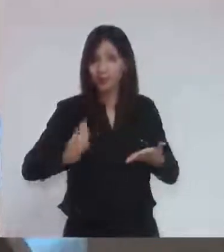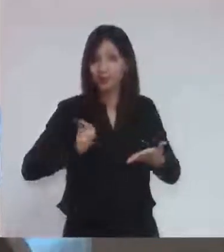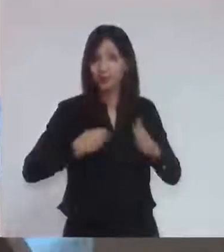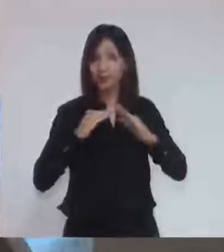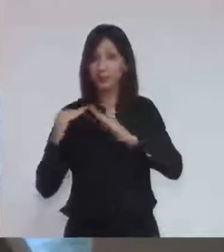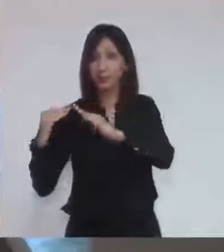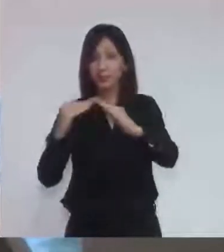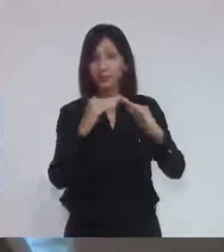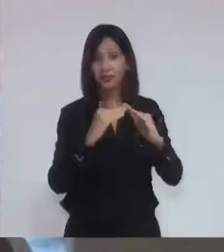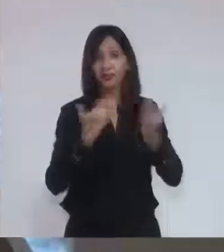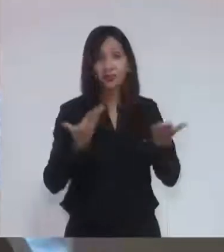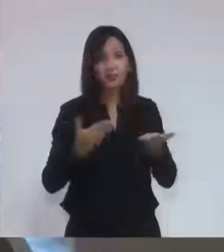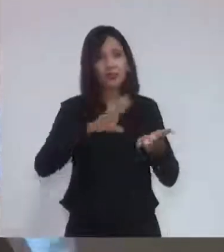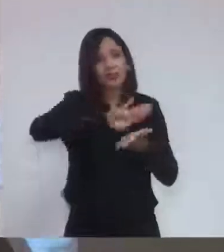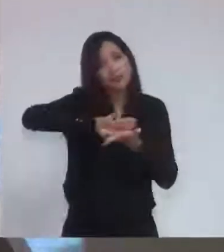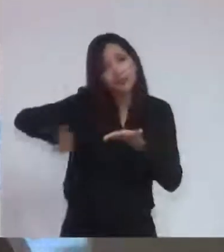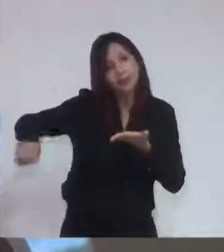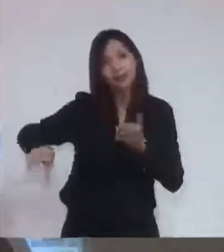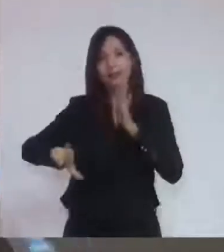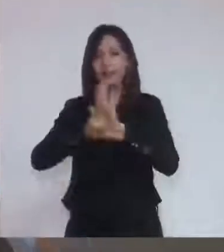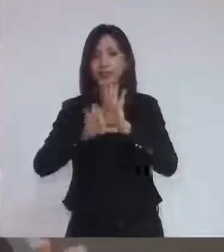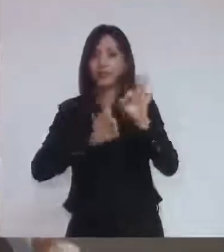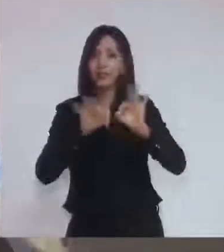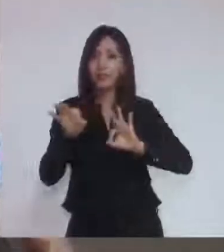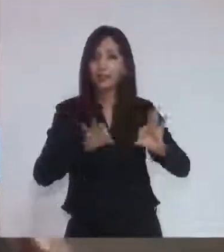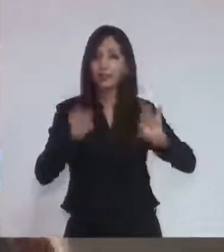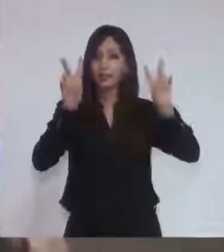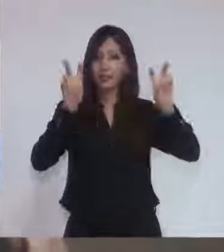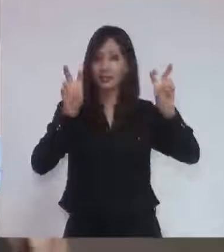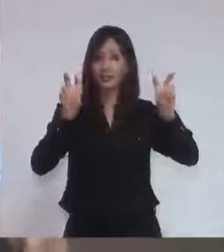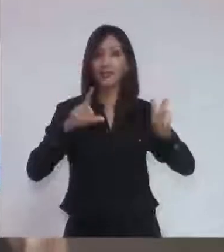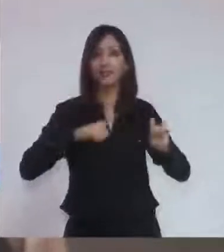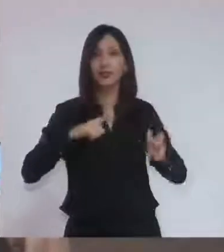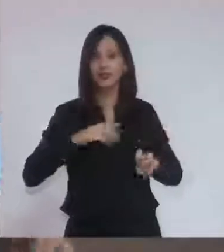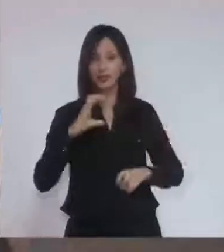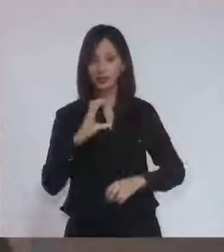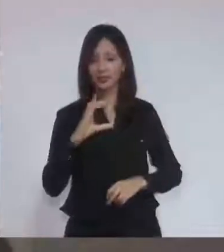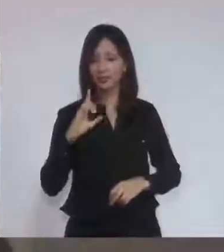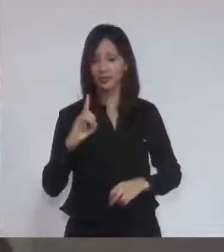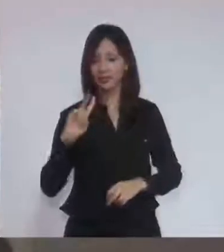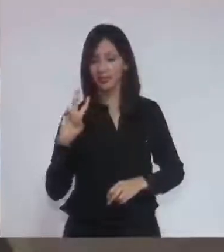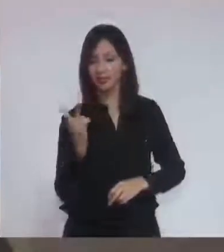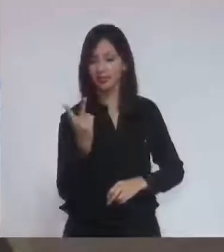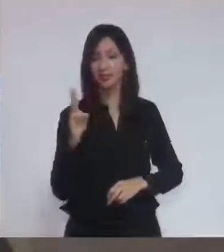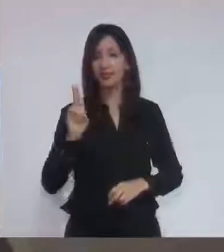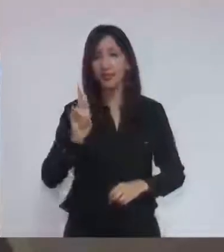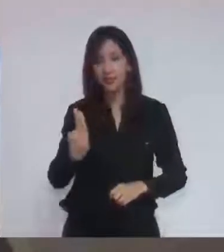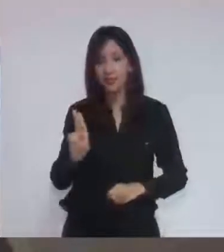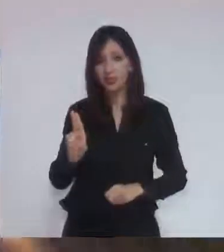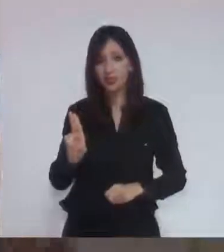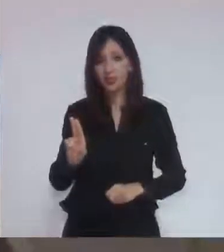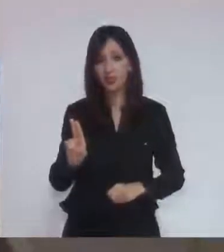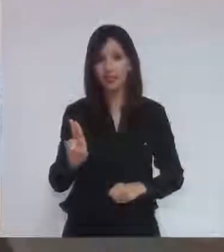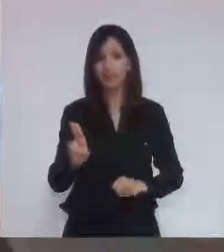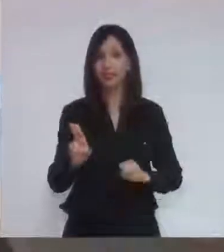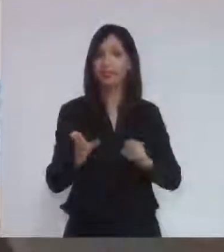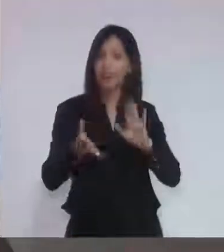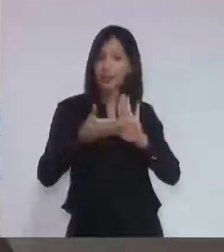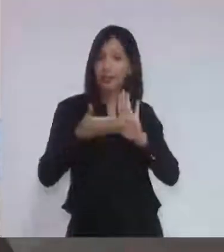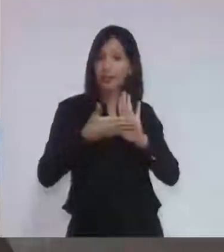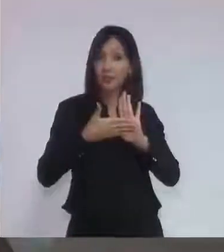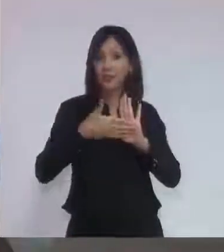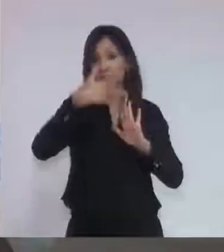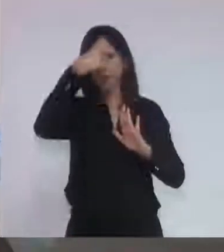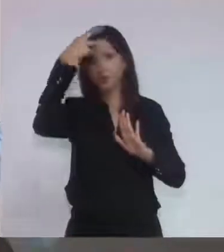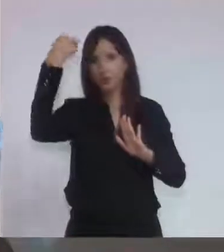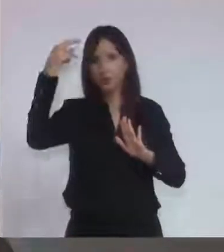foi retirado dessa casa um projeto de lei que falava da questão do CDHU. Não é? O CDHU, a proposta da prefeitura era para